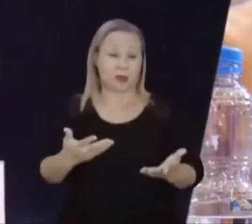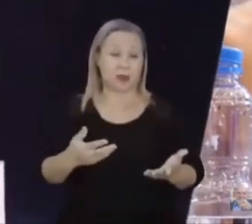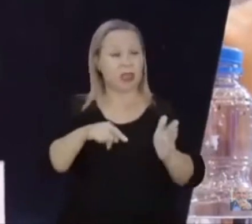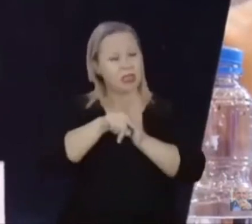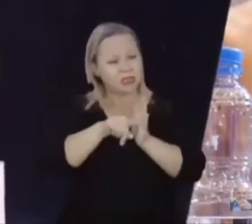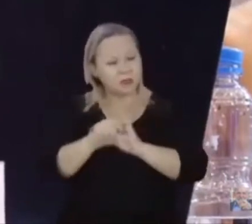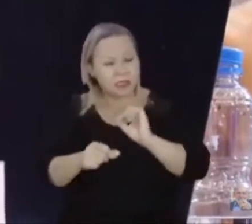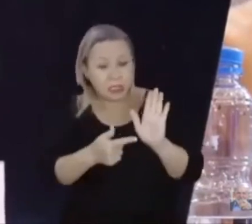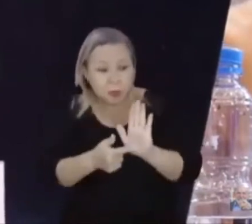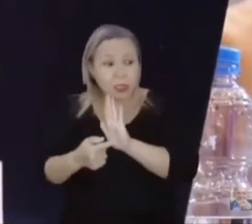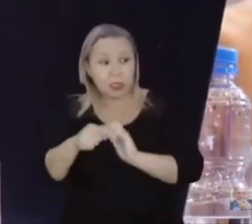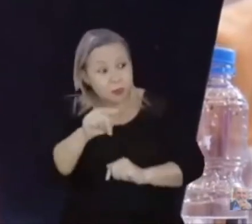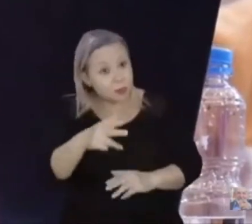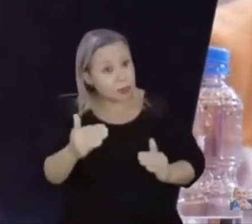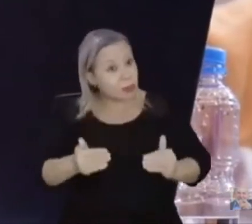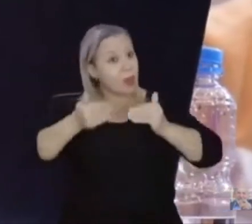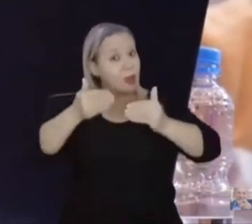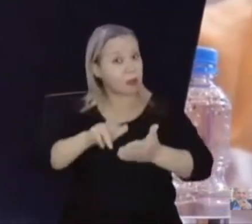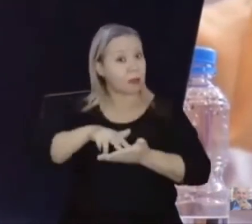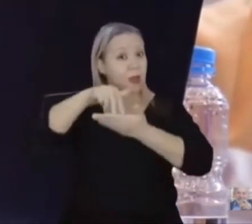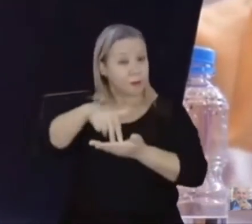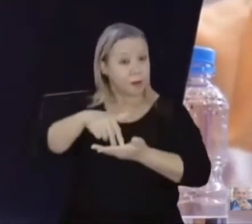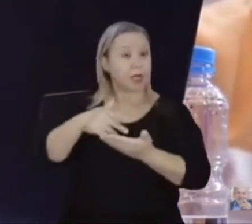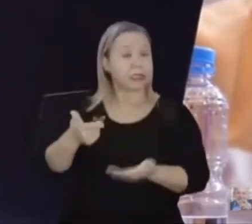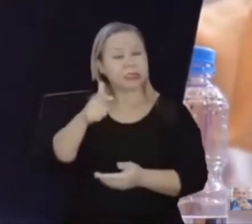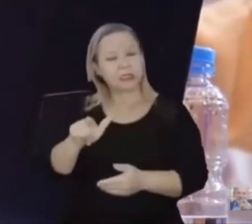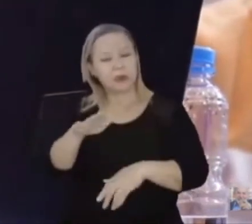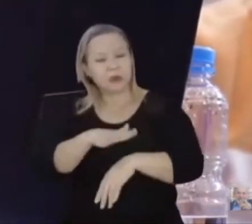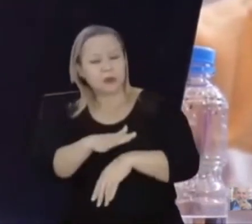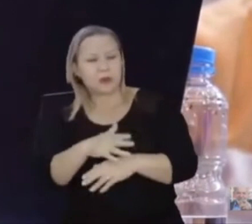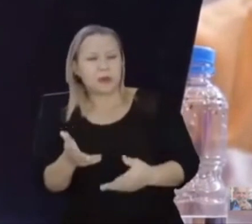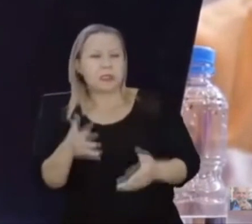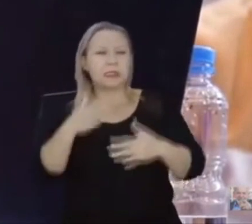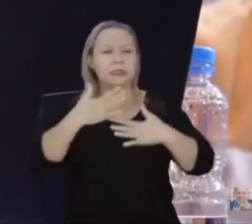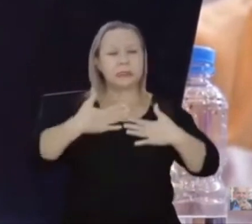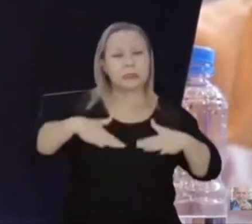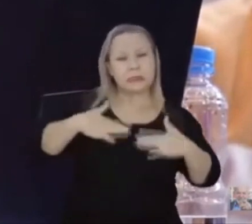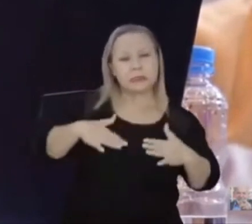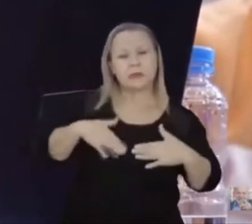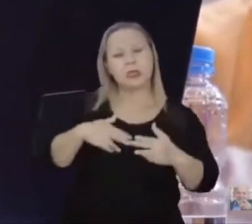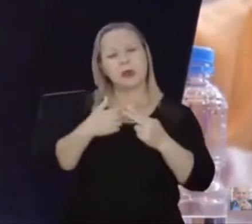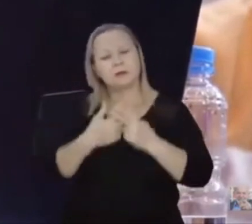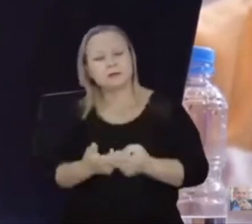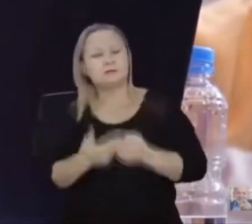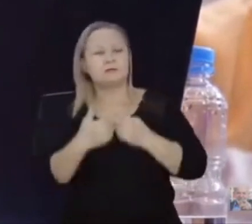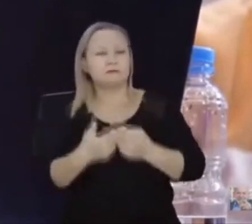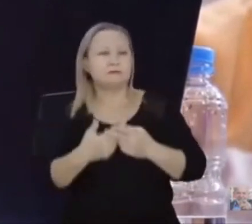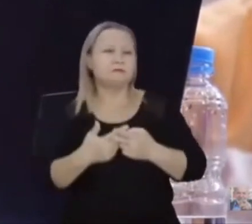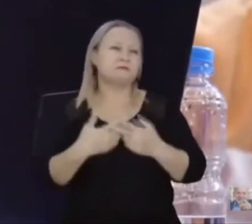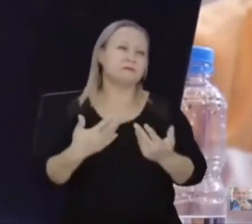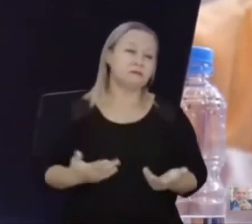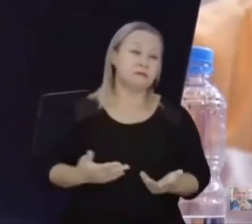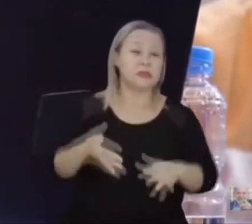está à frente de fato, e alguns outros momentos você age com mais cautela, troca essa certeza por convicção. É por conta